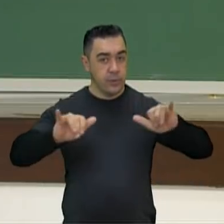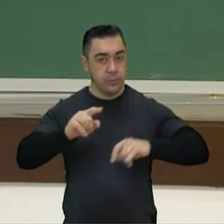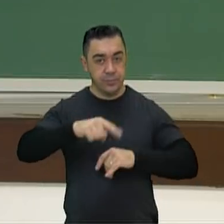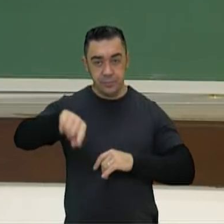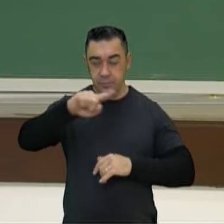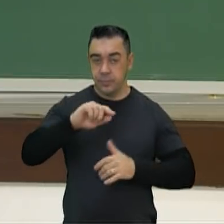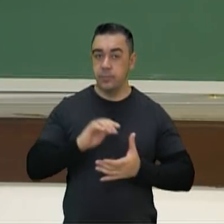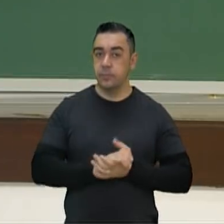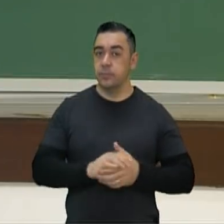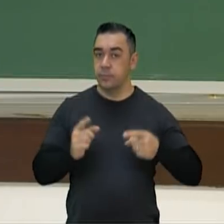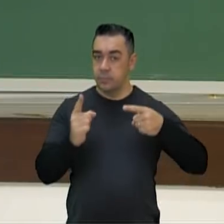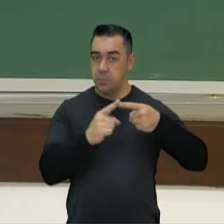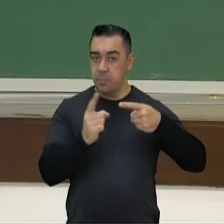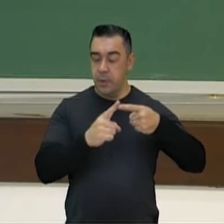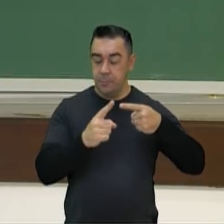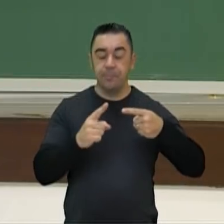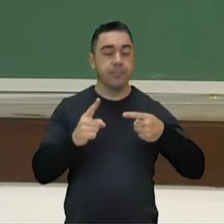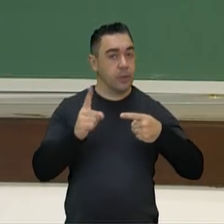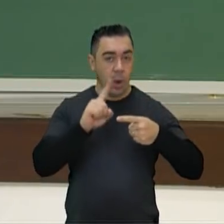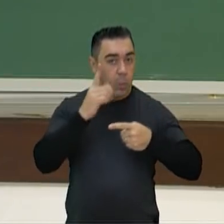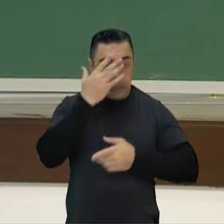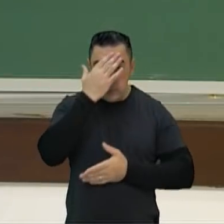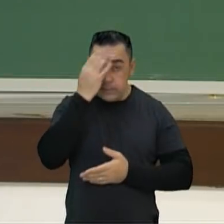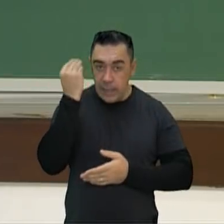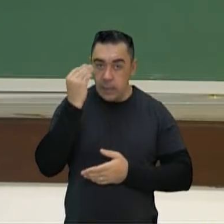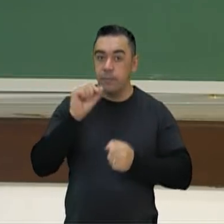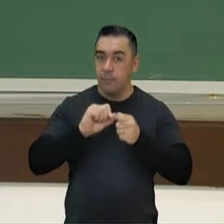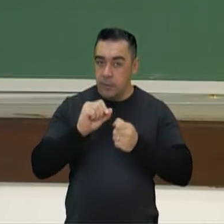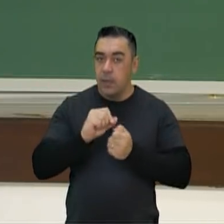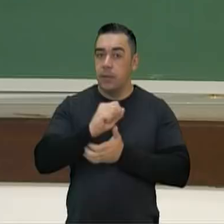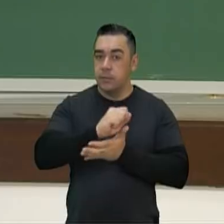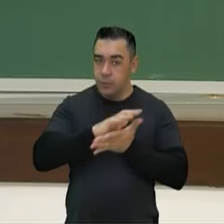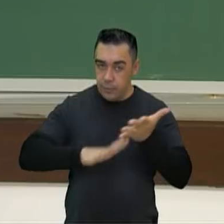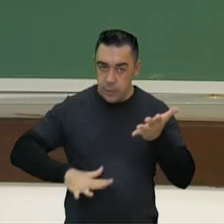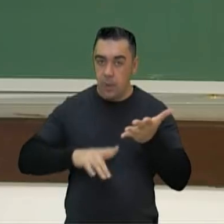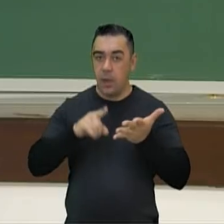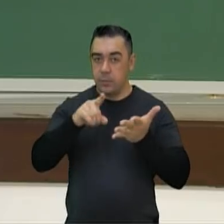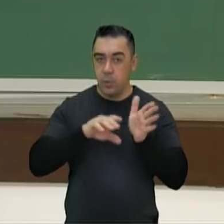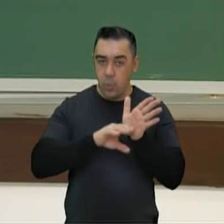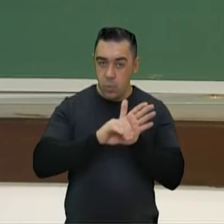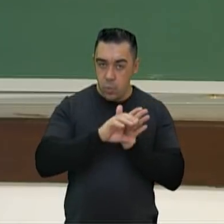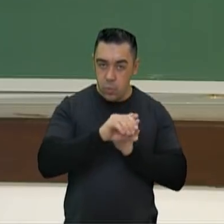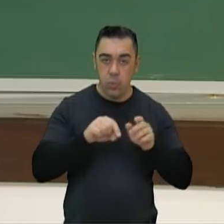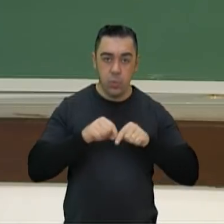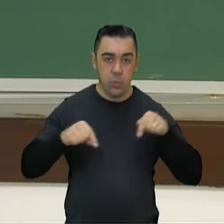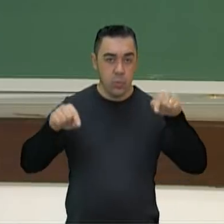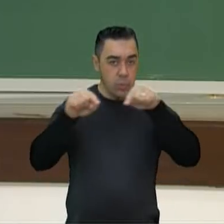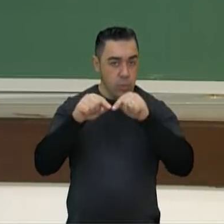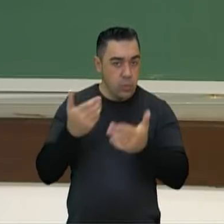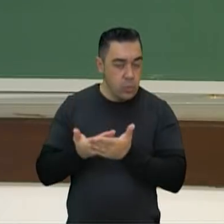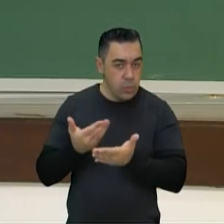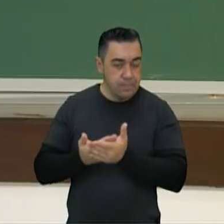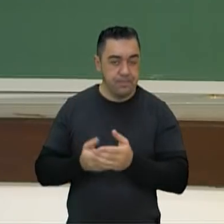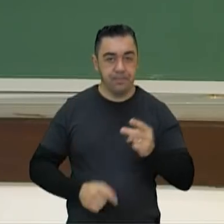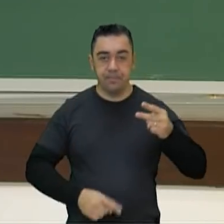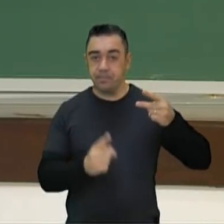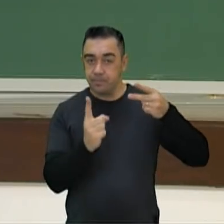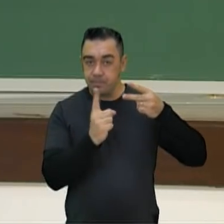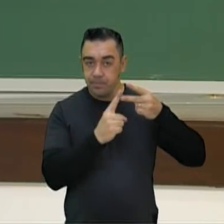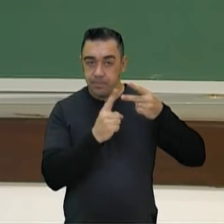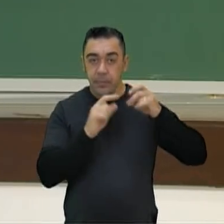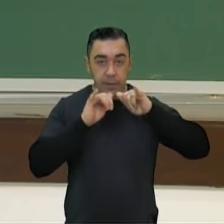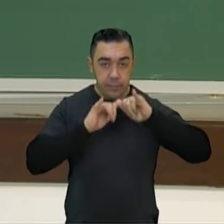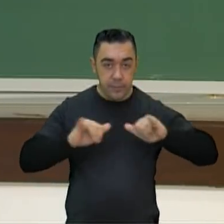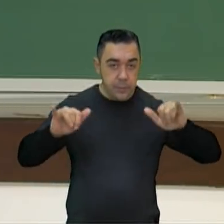Primeiro aviso, não esqueçam de realizar as atividades disponíveis no Classroom. O segundo aviso,